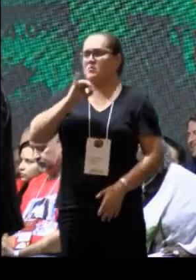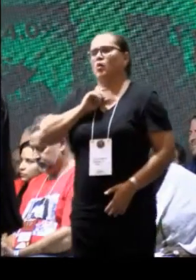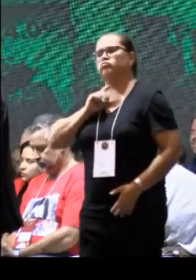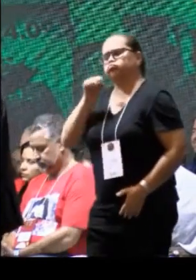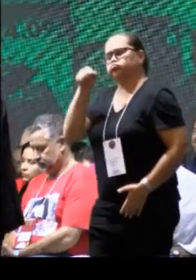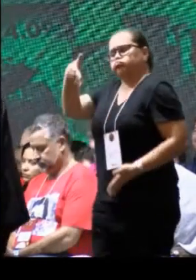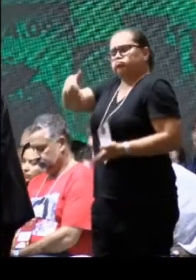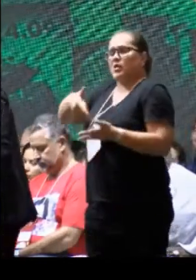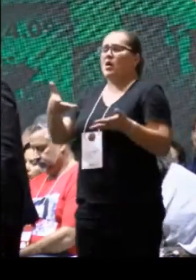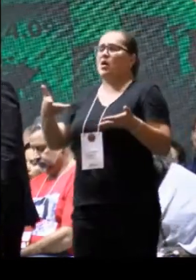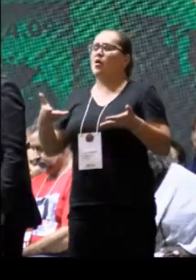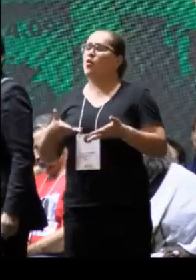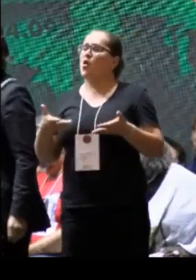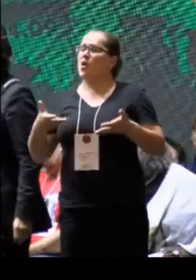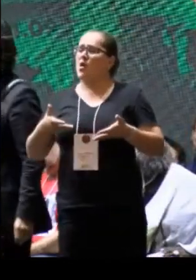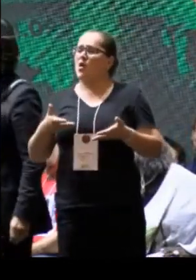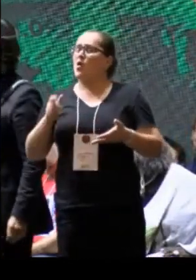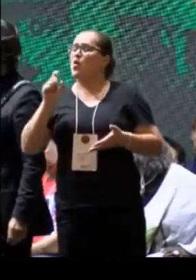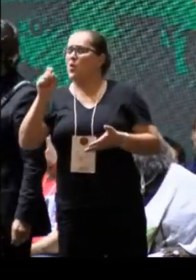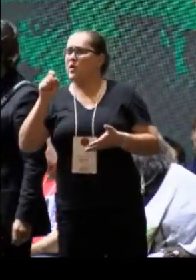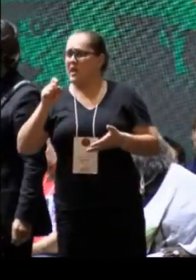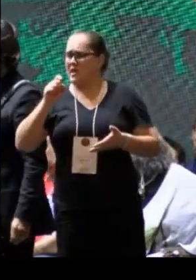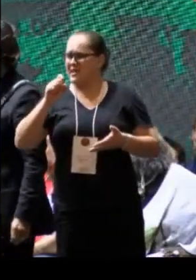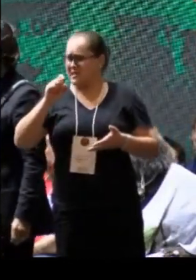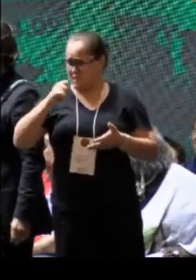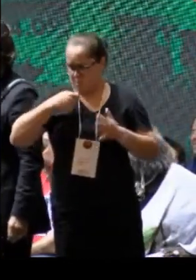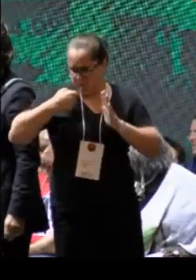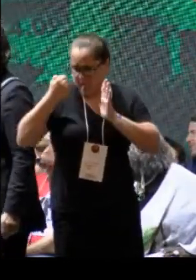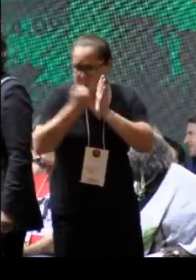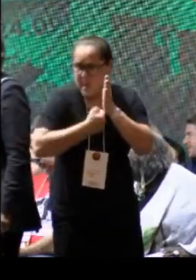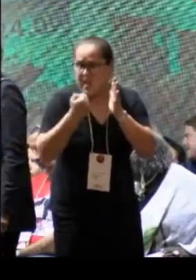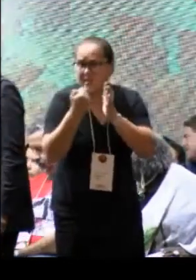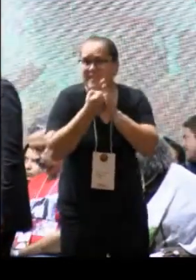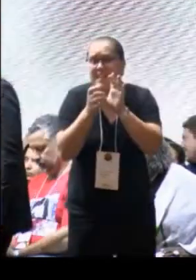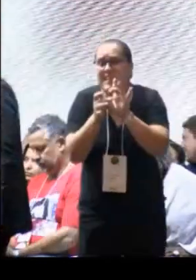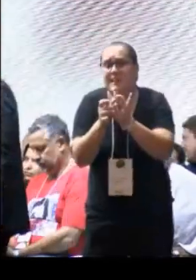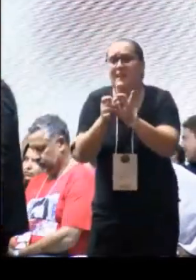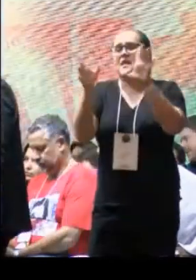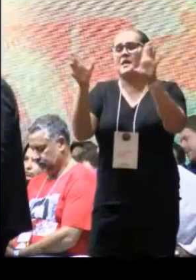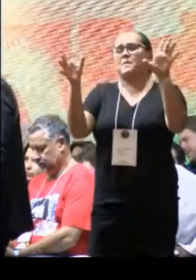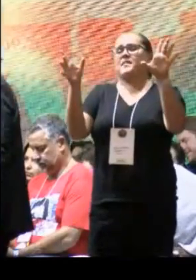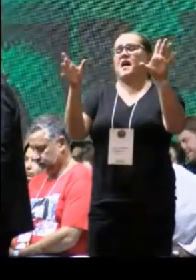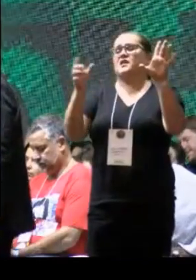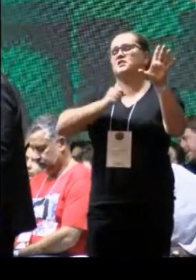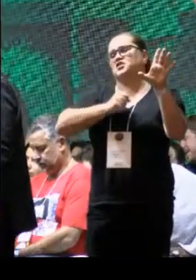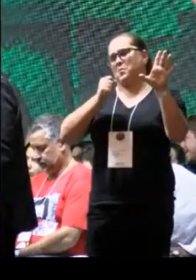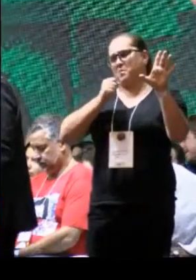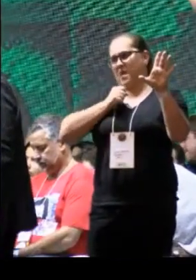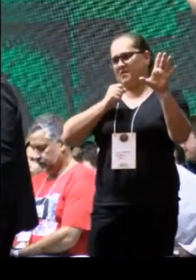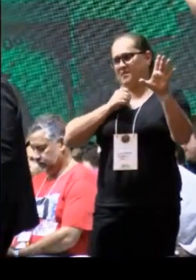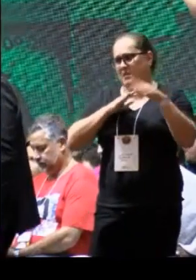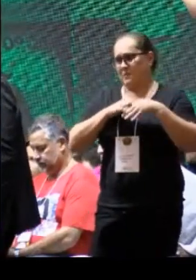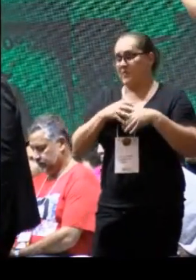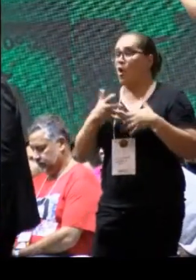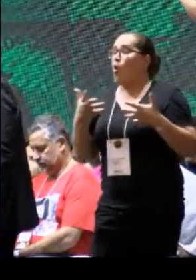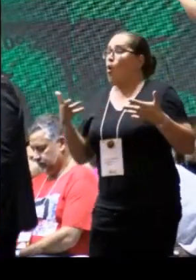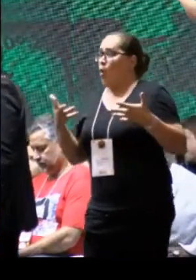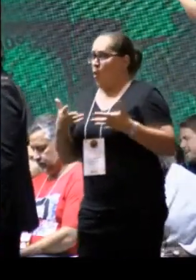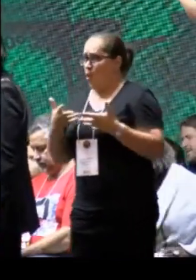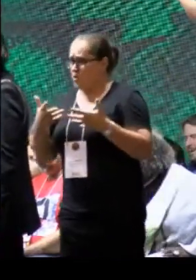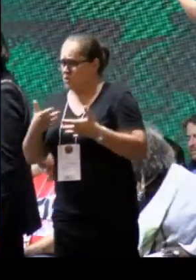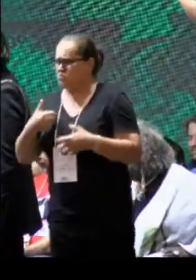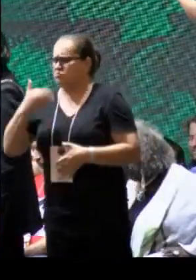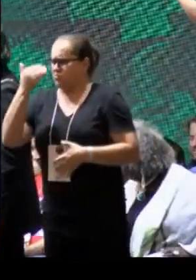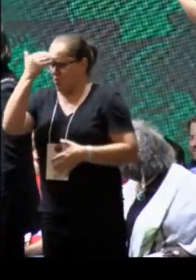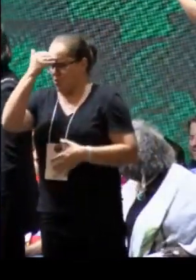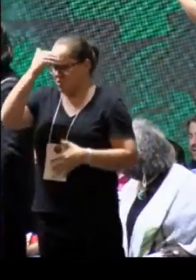cheguei se não tivesse lutado pela liberdade de imprensa. Hoje entendo com mais convicção